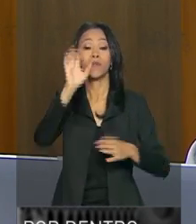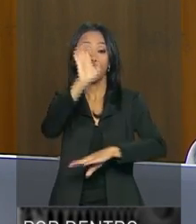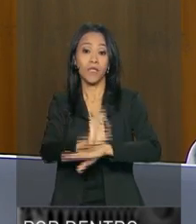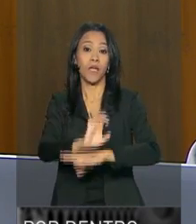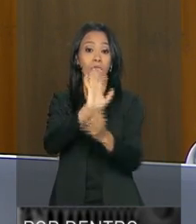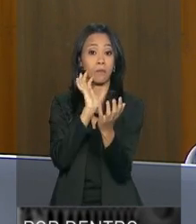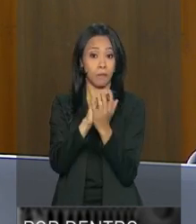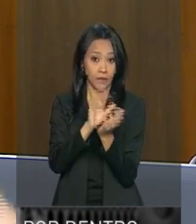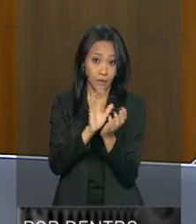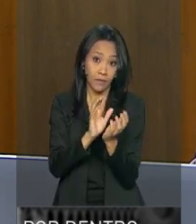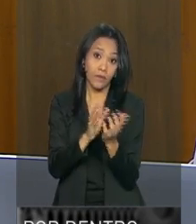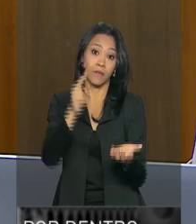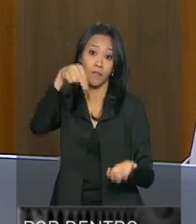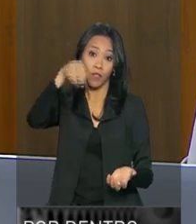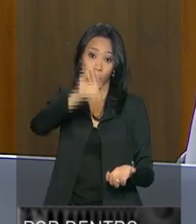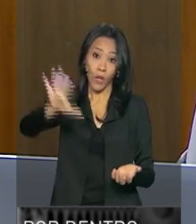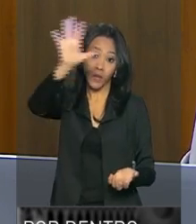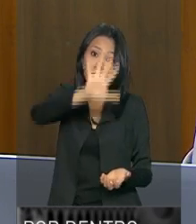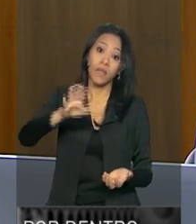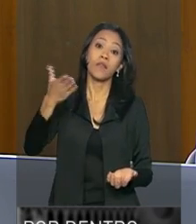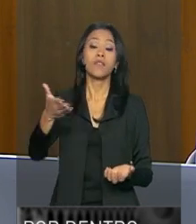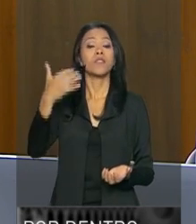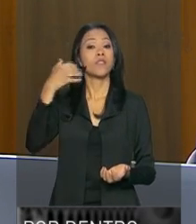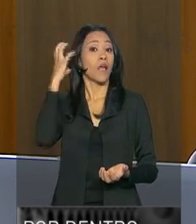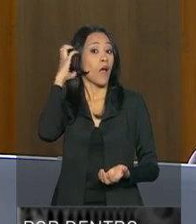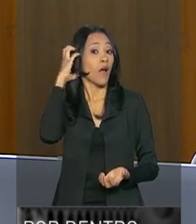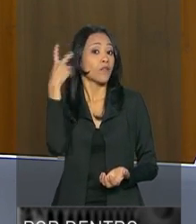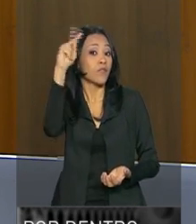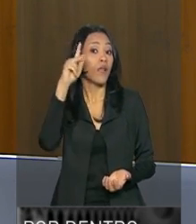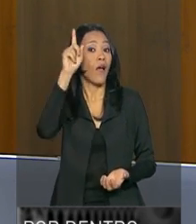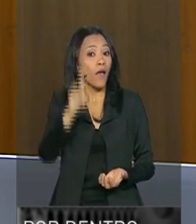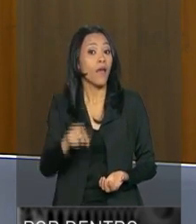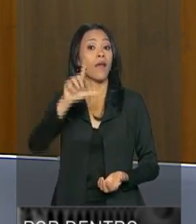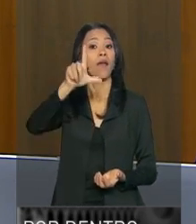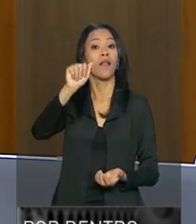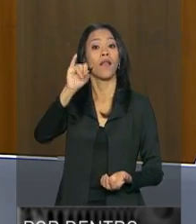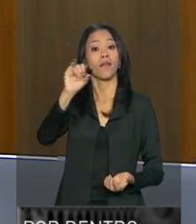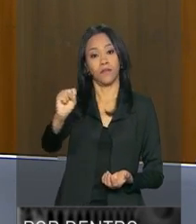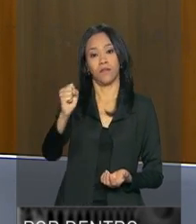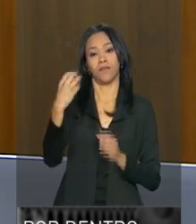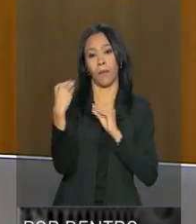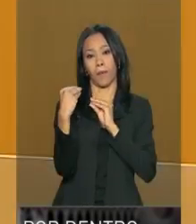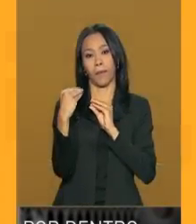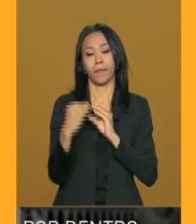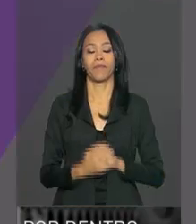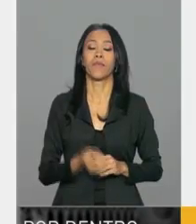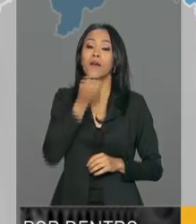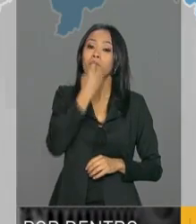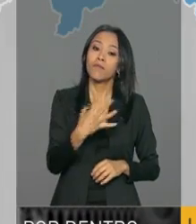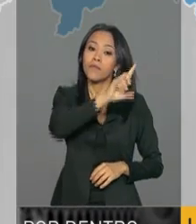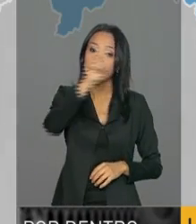da rádio cultura do nordeste de caruaru quem conversa com a gente é laís florêncio laís bom dia